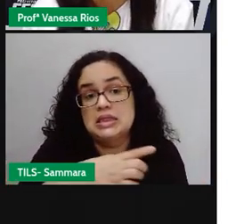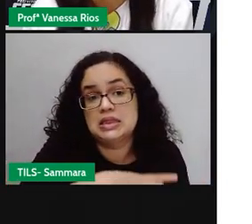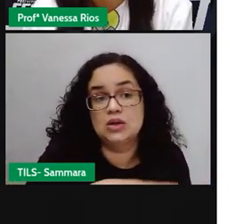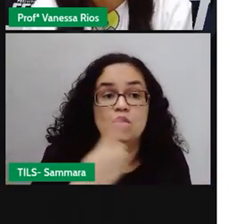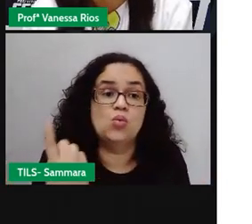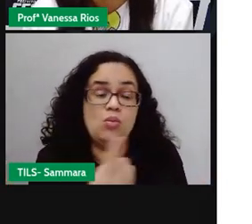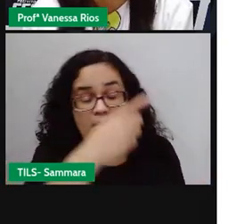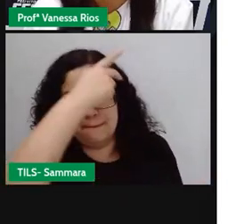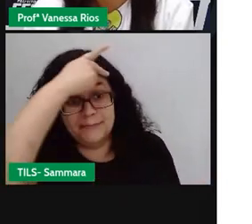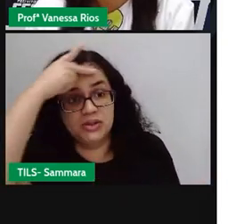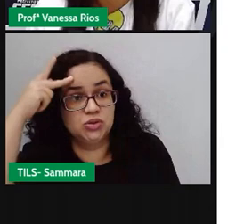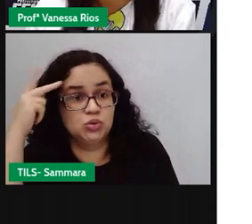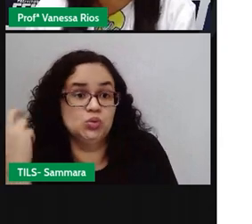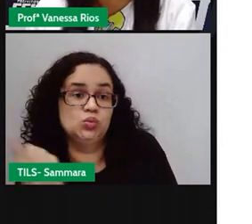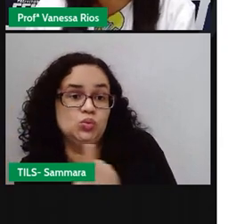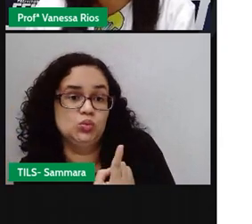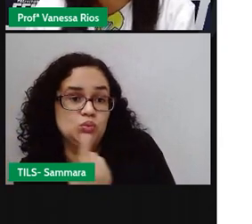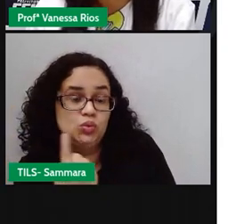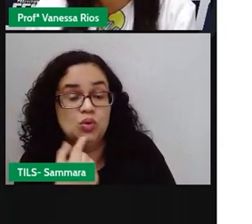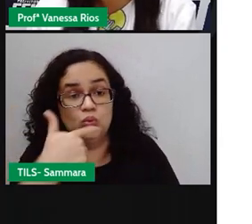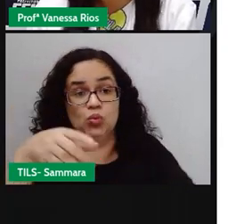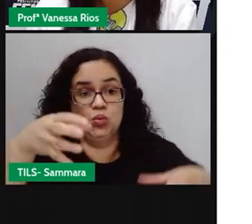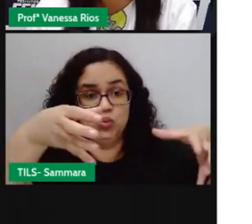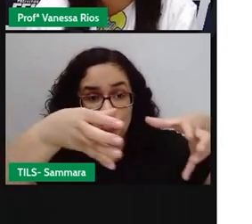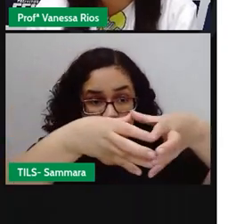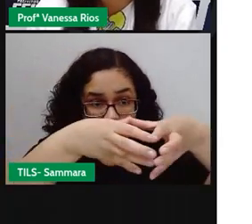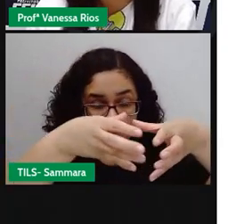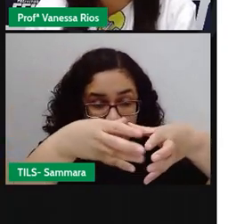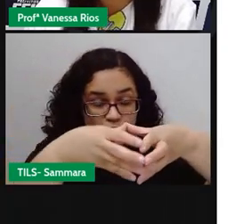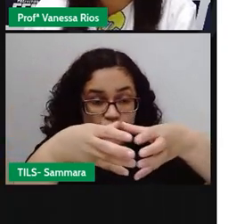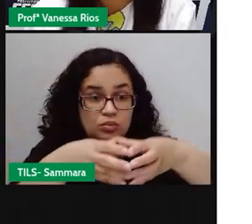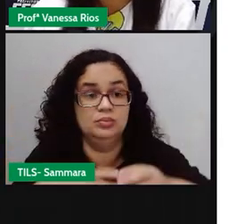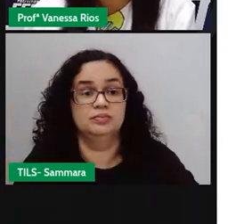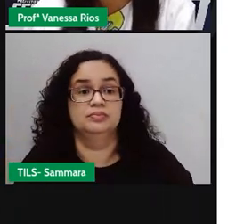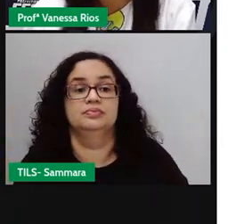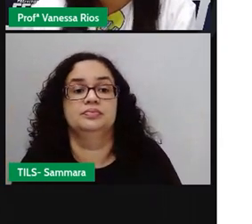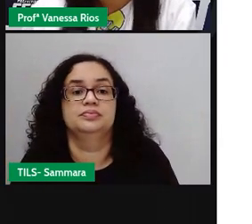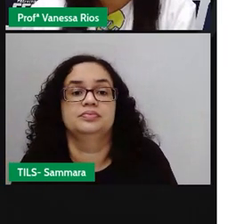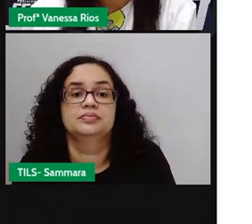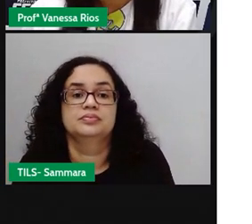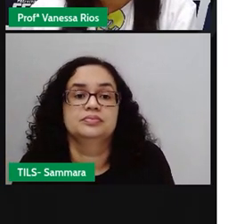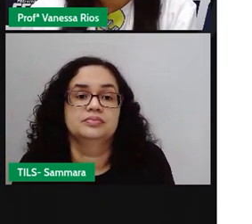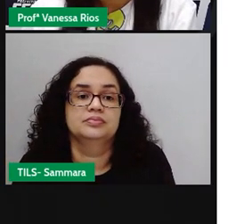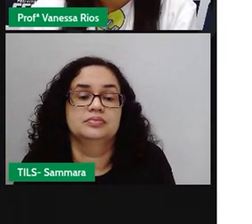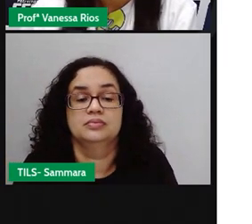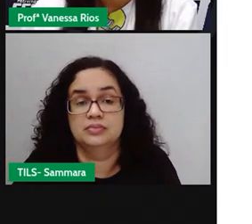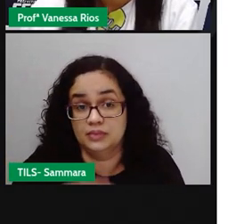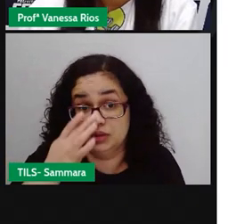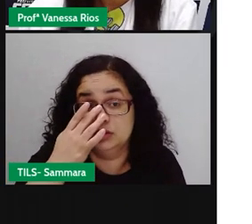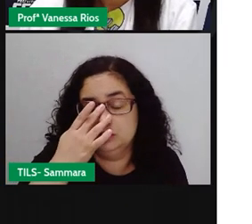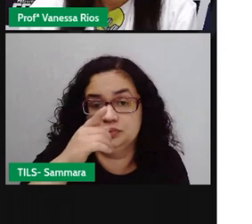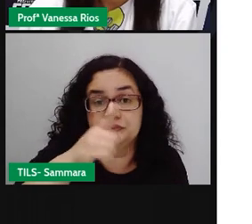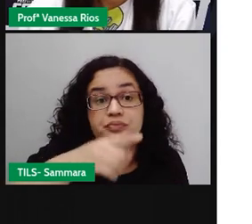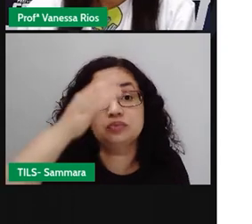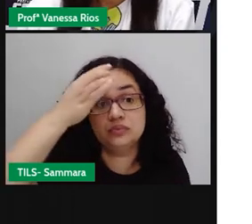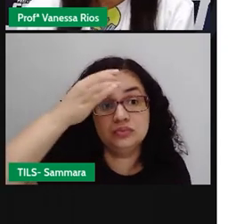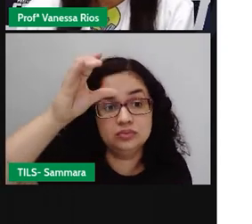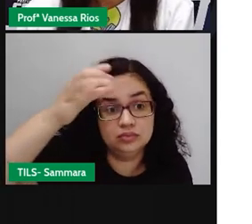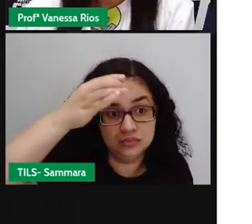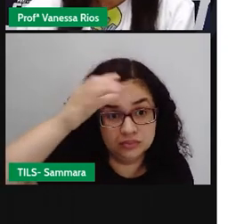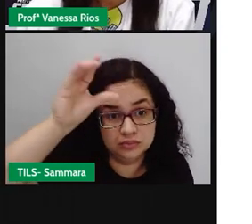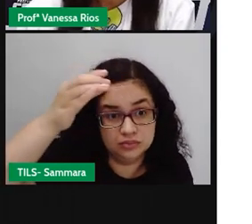uma pessoa só, pertence a um grupo, pertence a um coletivo. O